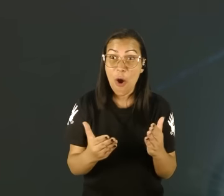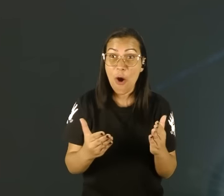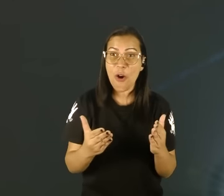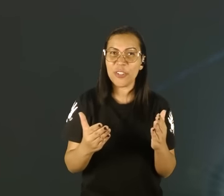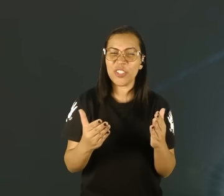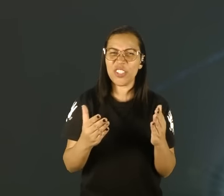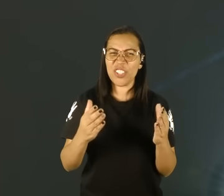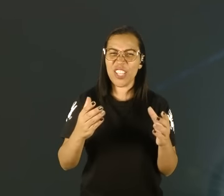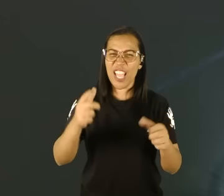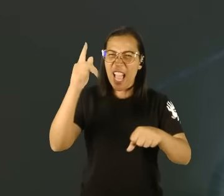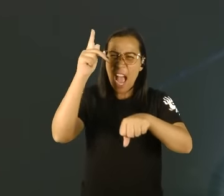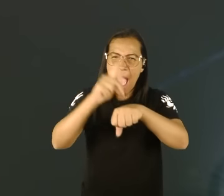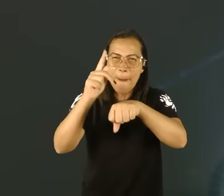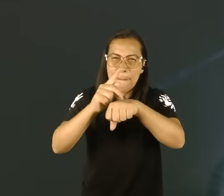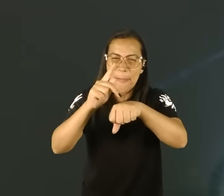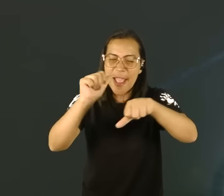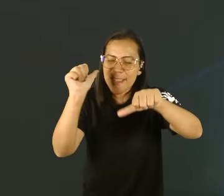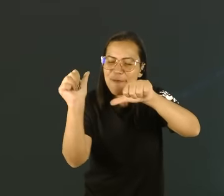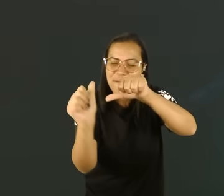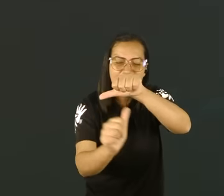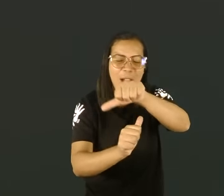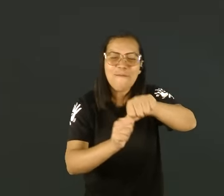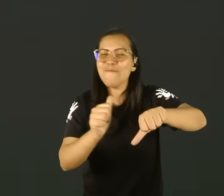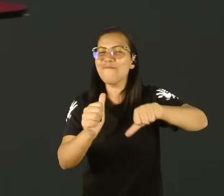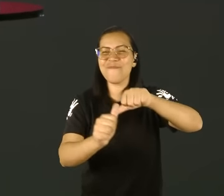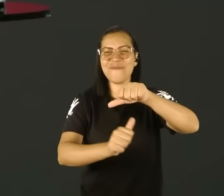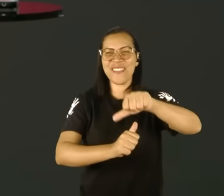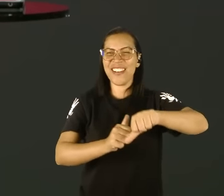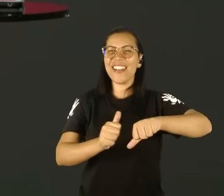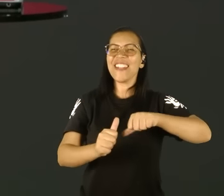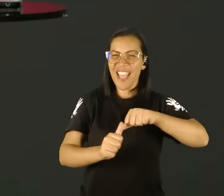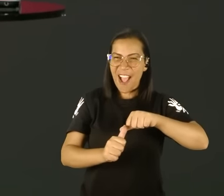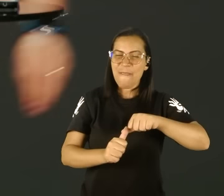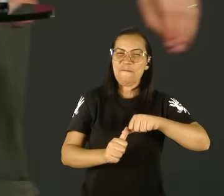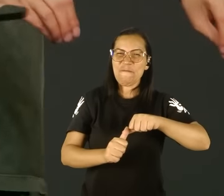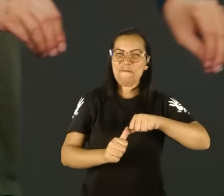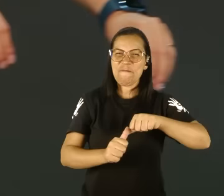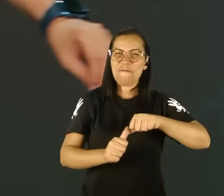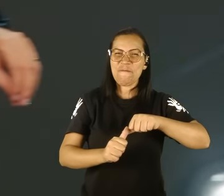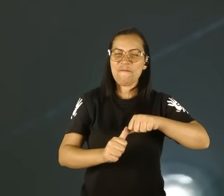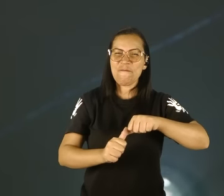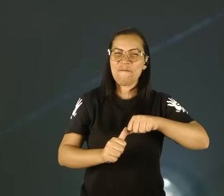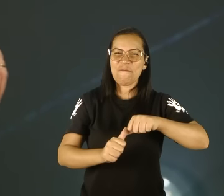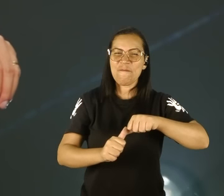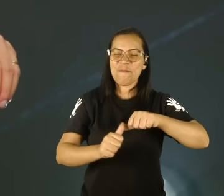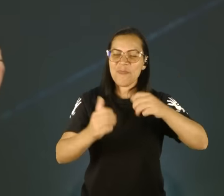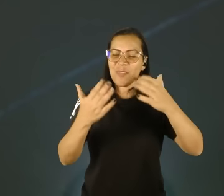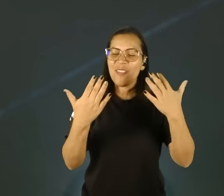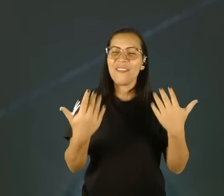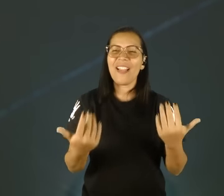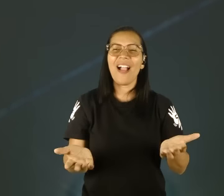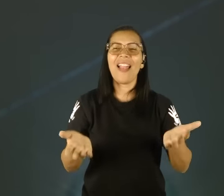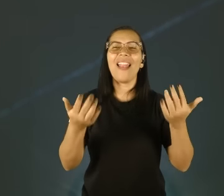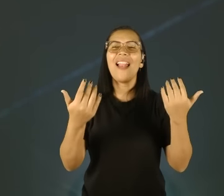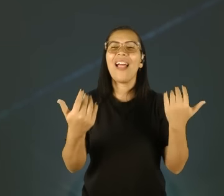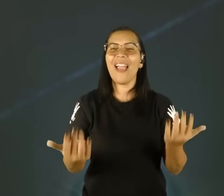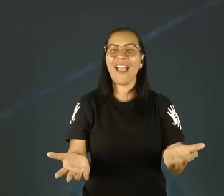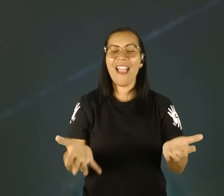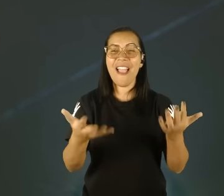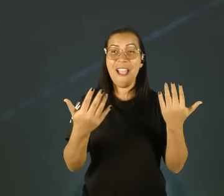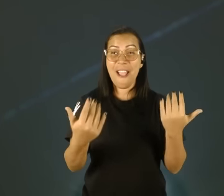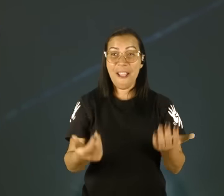para ferir vira pluma. Ei, eu sou Deus de Abraão, de Isaac e de Jacó. Eu sou o teu